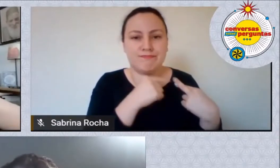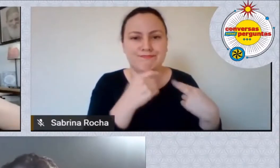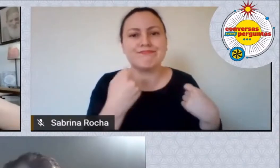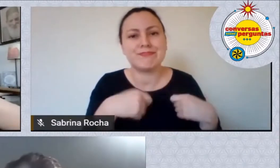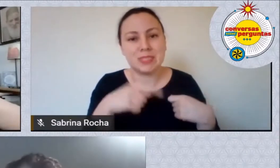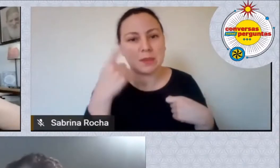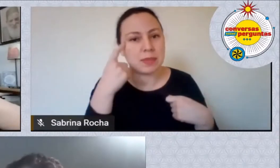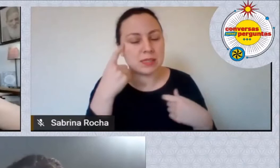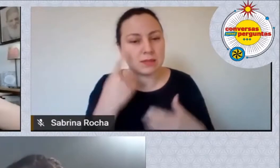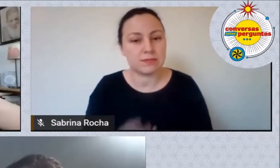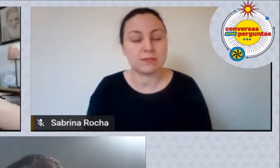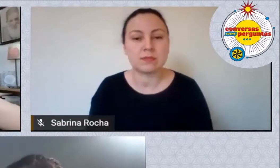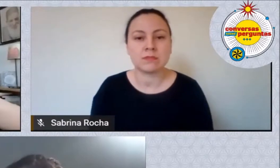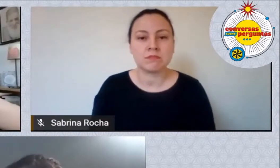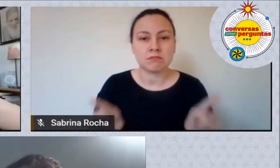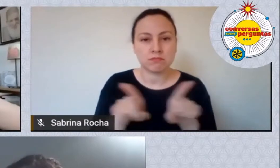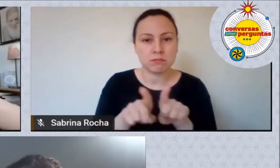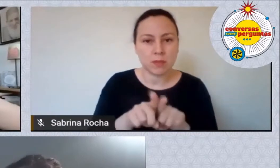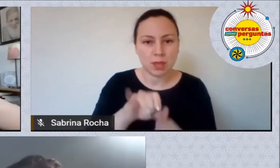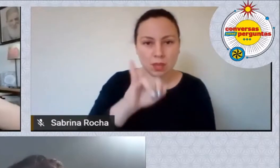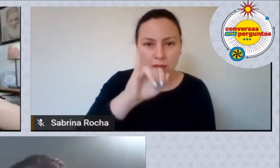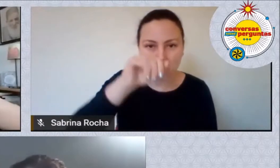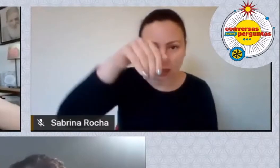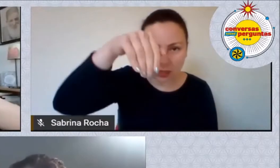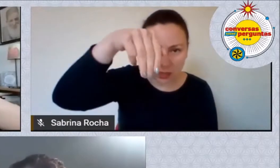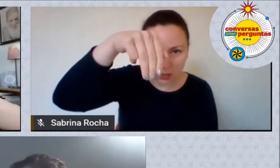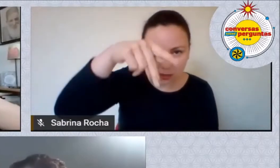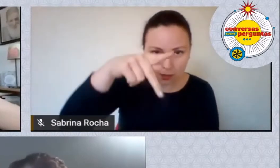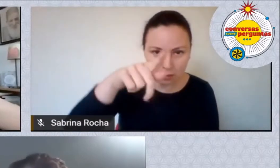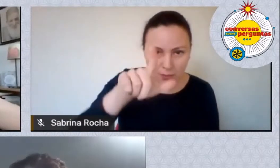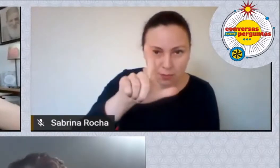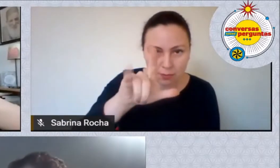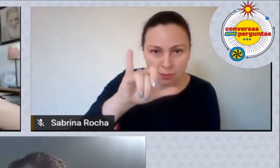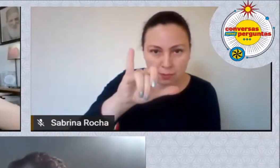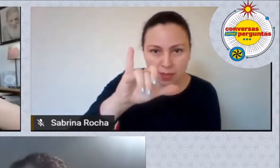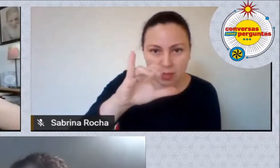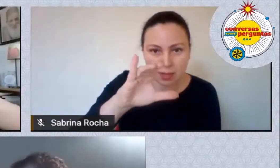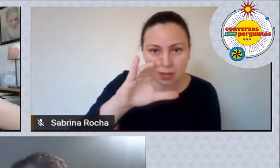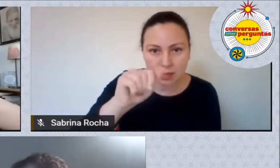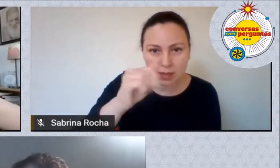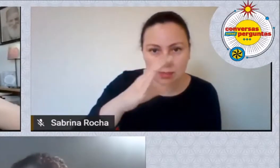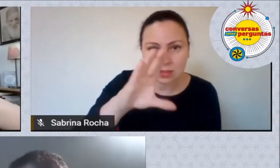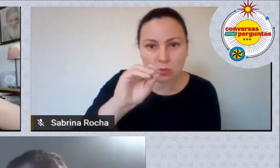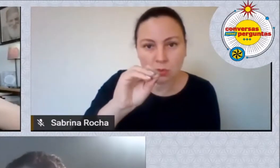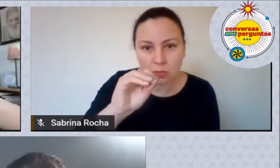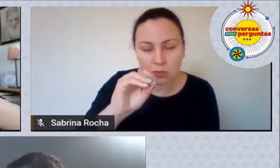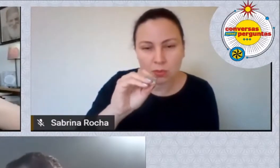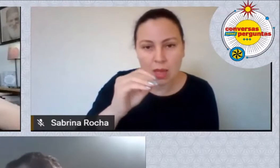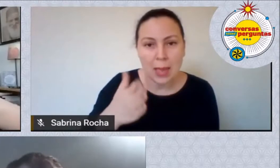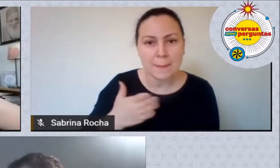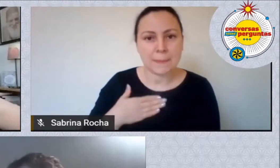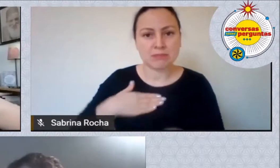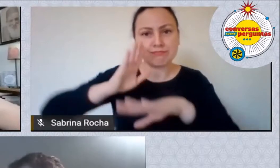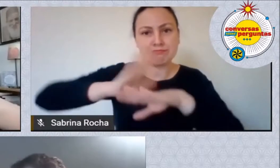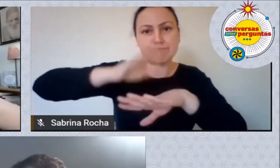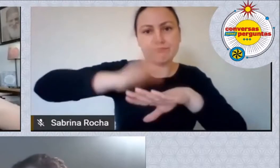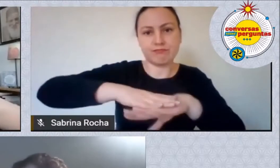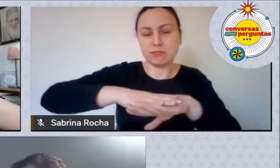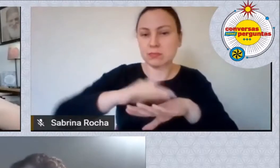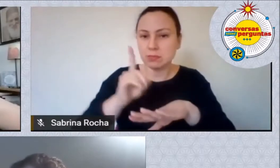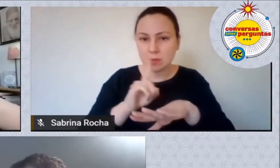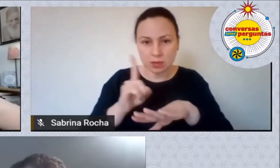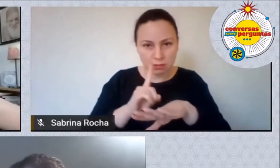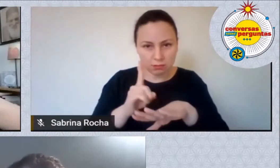é a noção de implicação. Né? A implicação não é com os seus atos, que você fez ou não fez, ser culpado